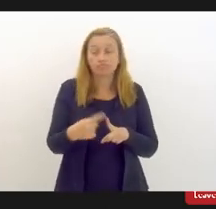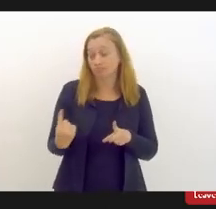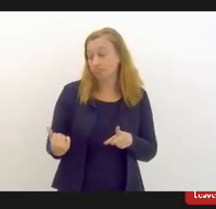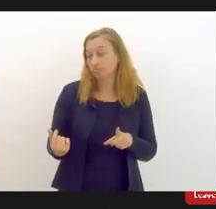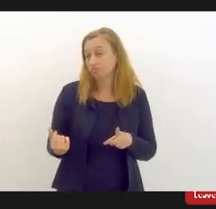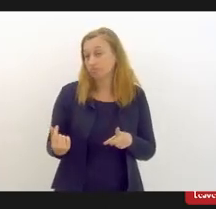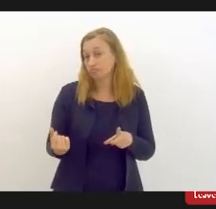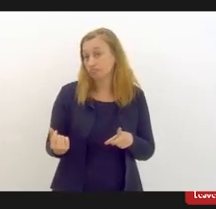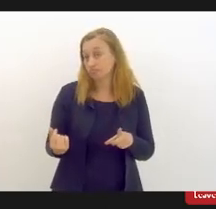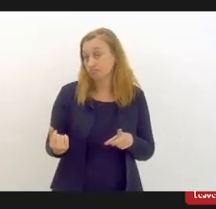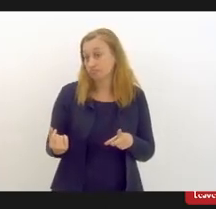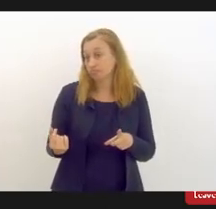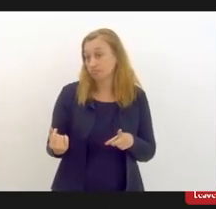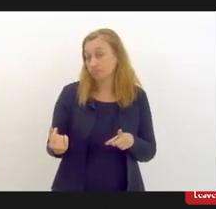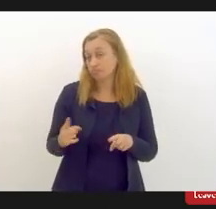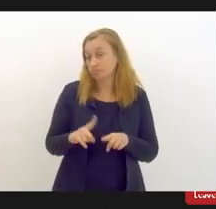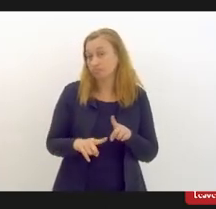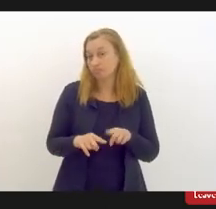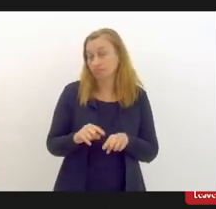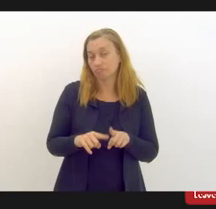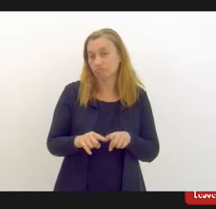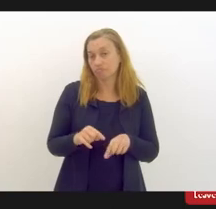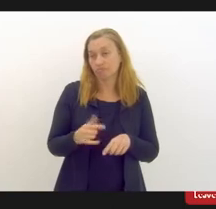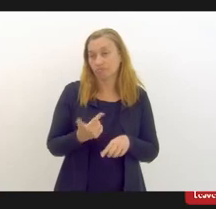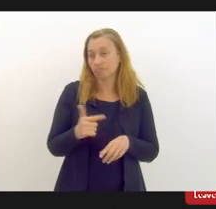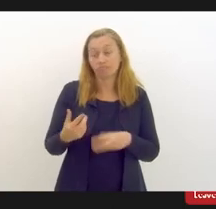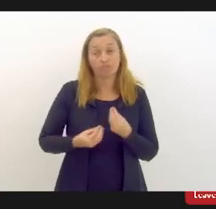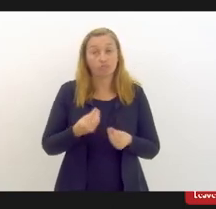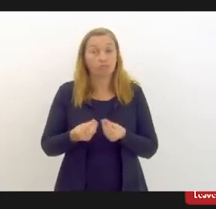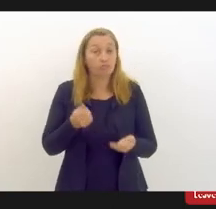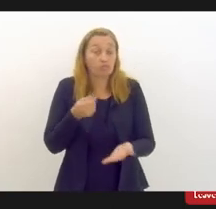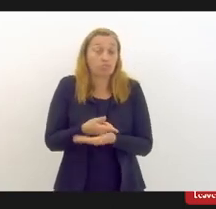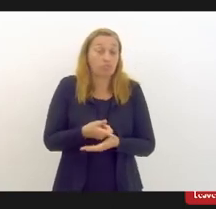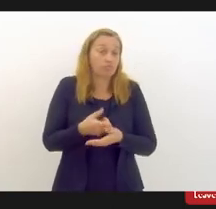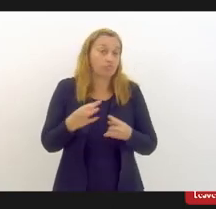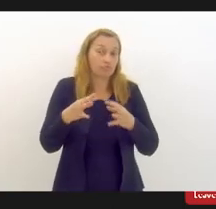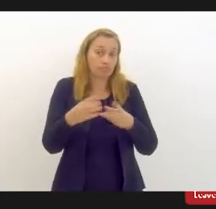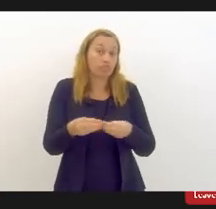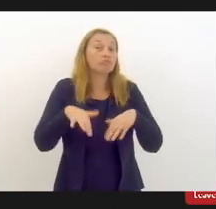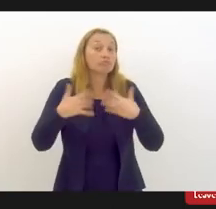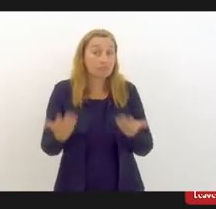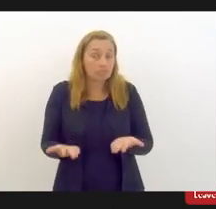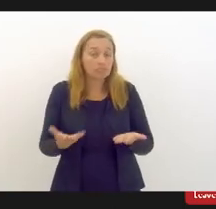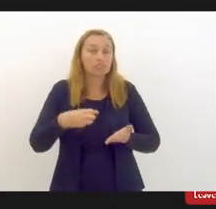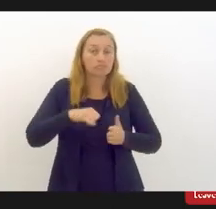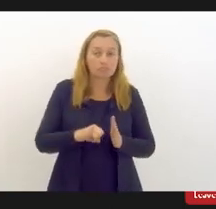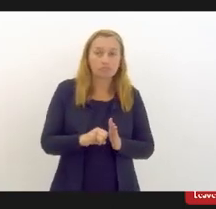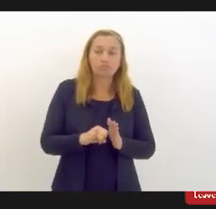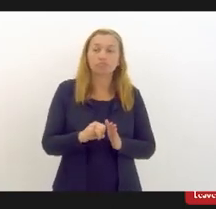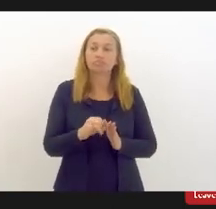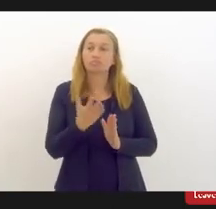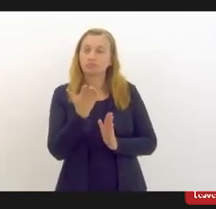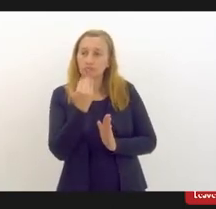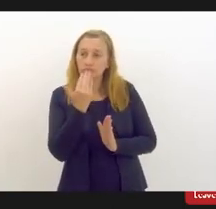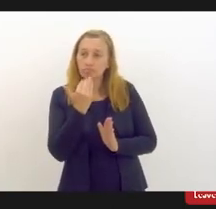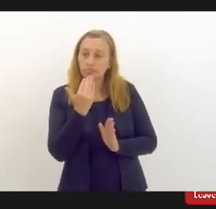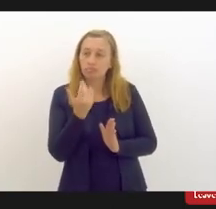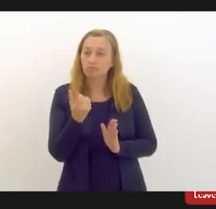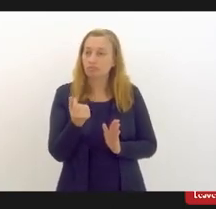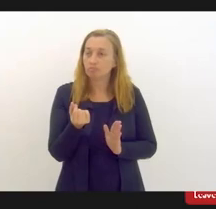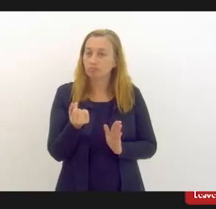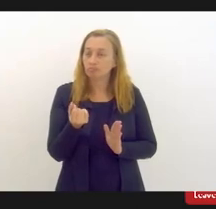per capita não suporta o valor do cardápio. Então, se vai fazer um cardápio que custa mais do